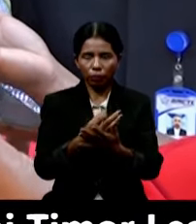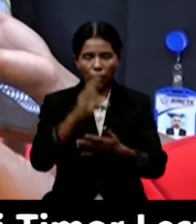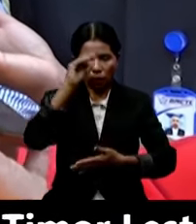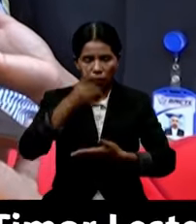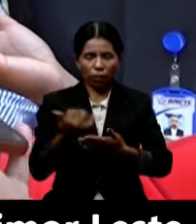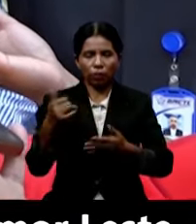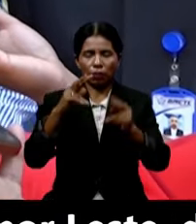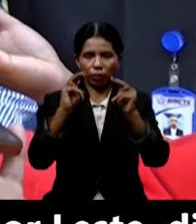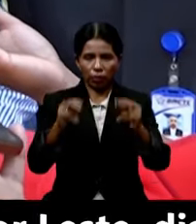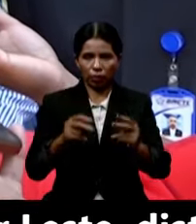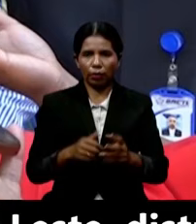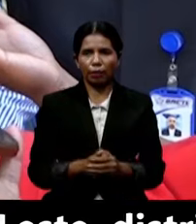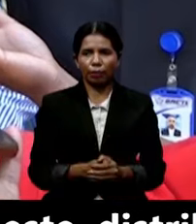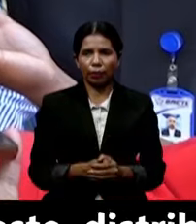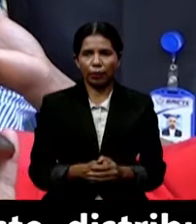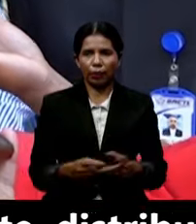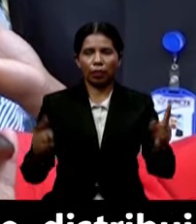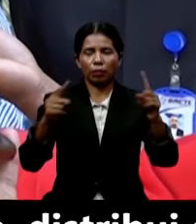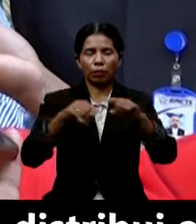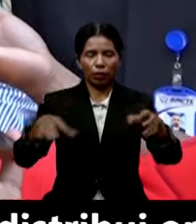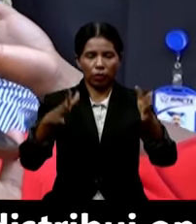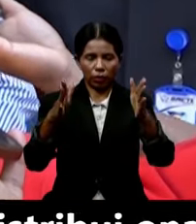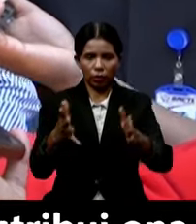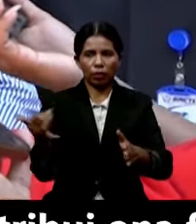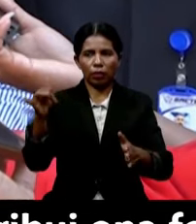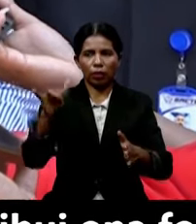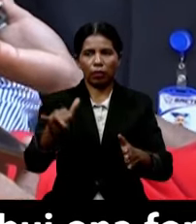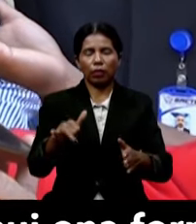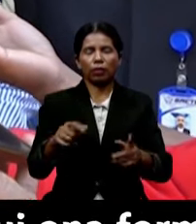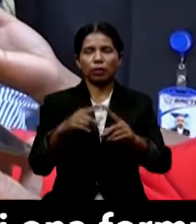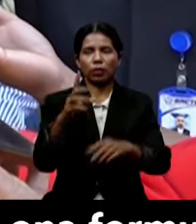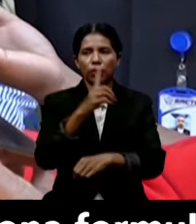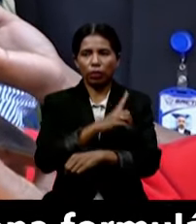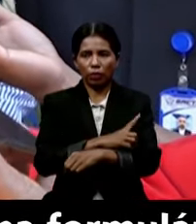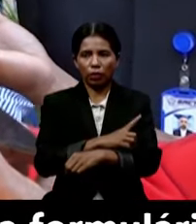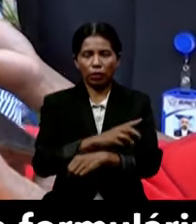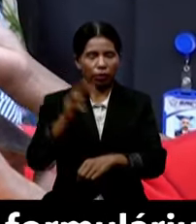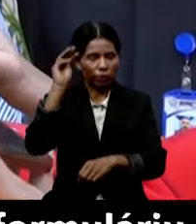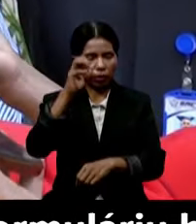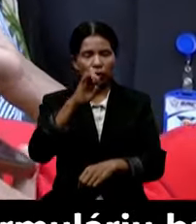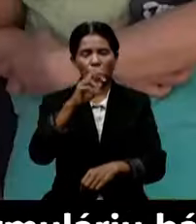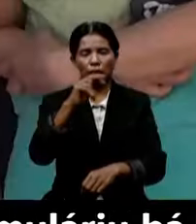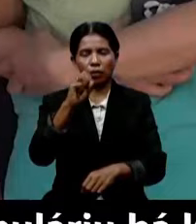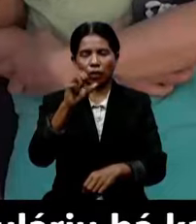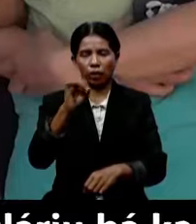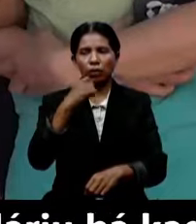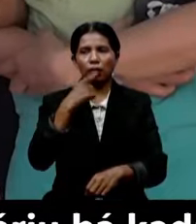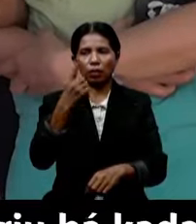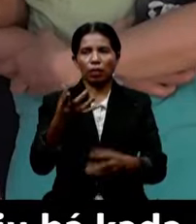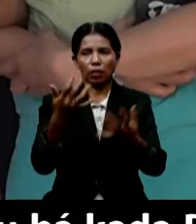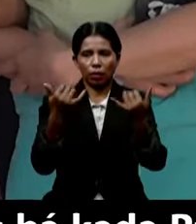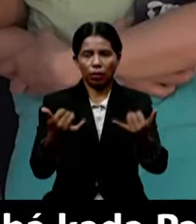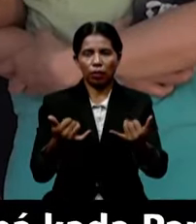precisa. Não mas ba funcionar sira mesmo. Anso ohin ministra INSS Rasik dihan katak. Agora se